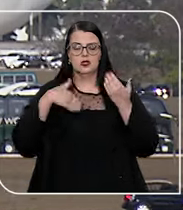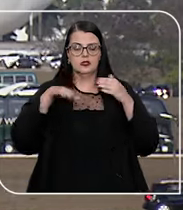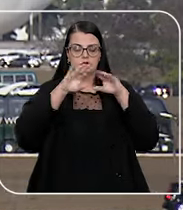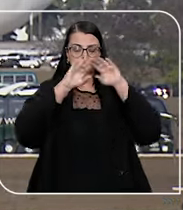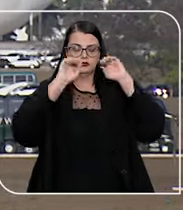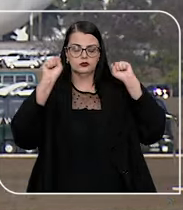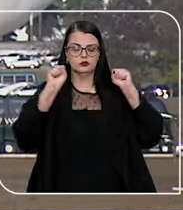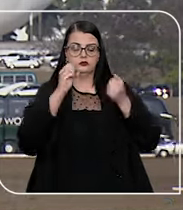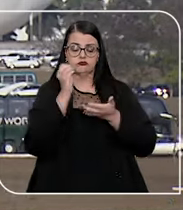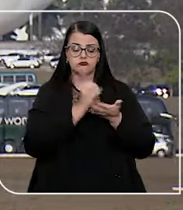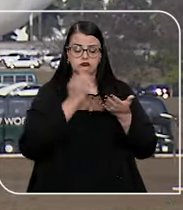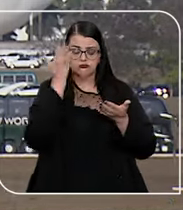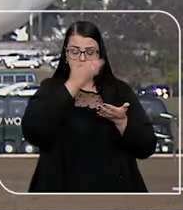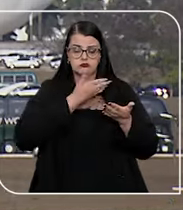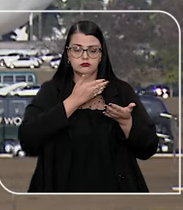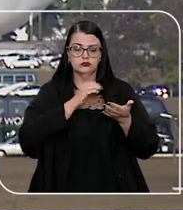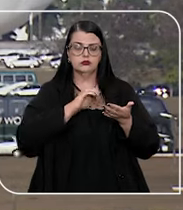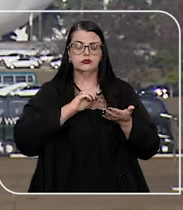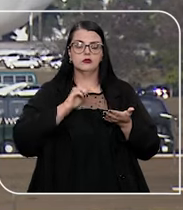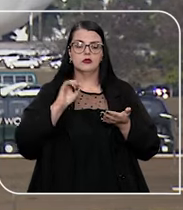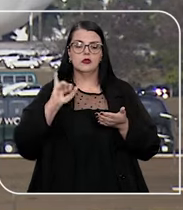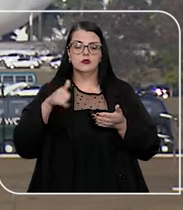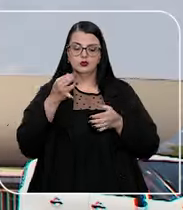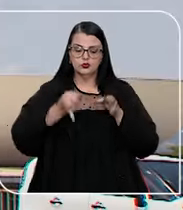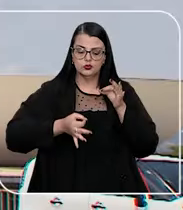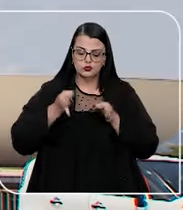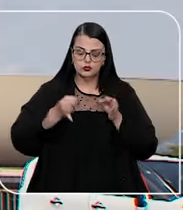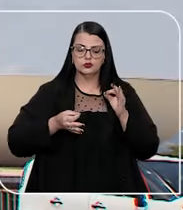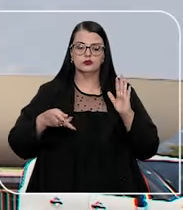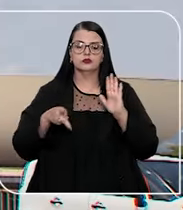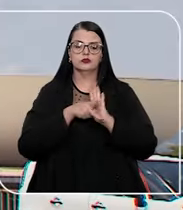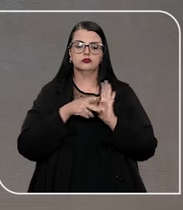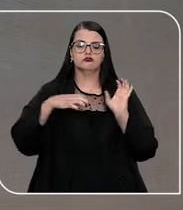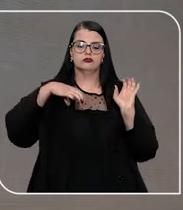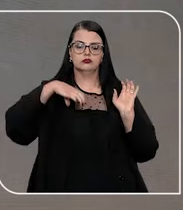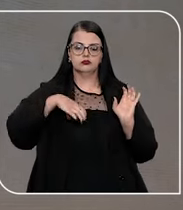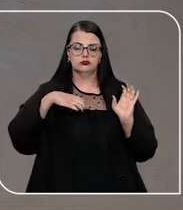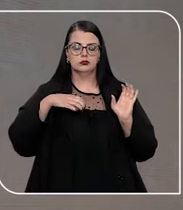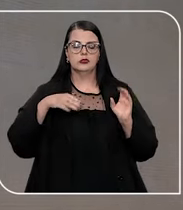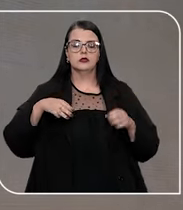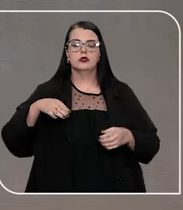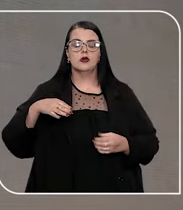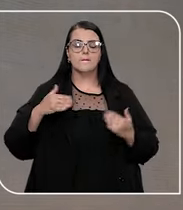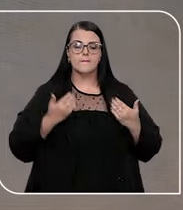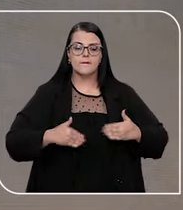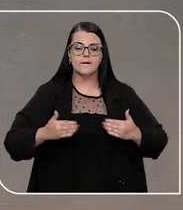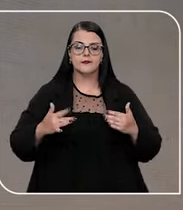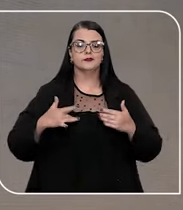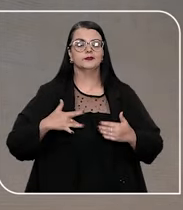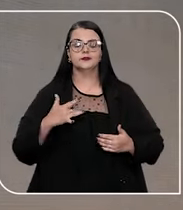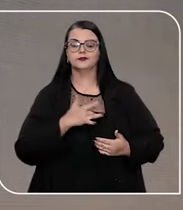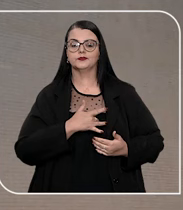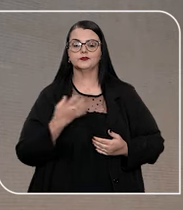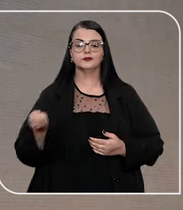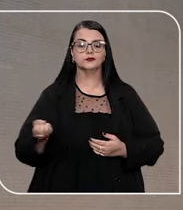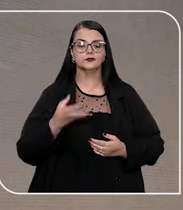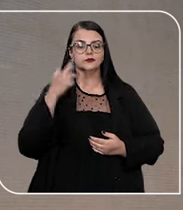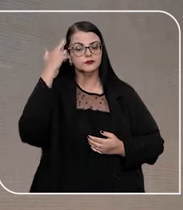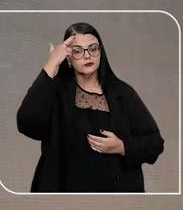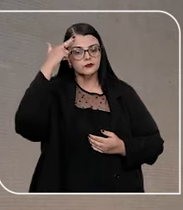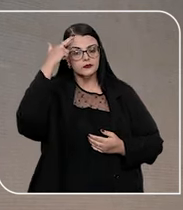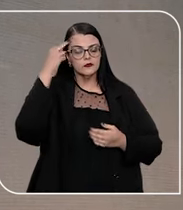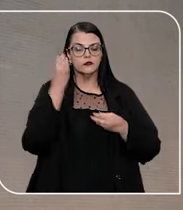determinou a expedição de ofício comunicando o resultado do julgamento ao congresso nacional e ao Ministério da Saúde com objetivo de aar